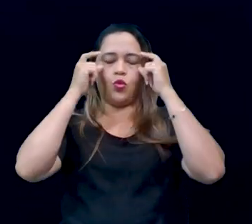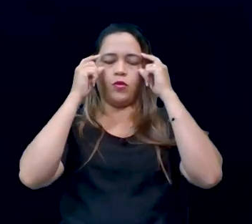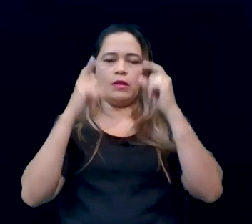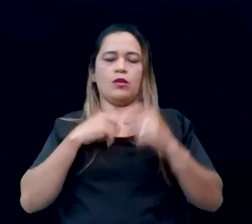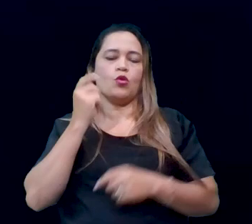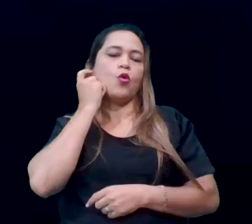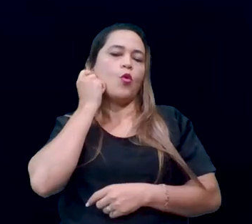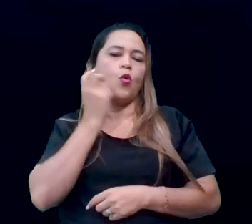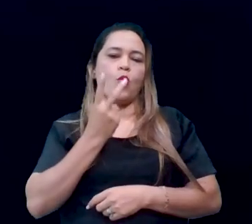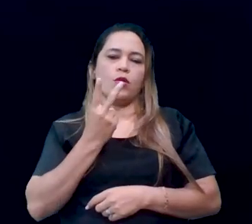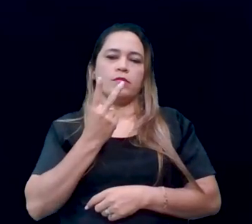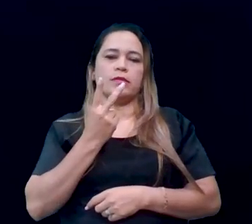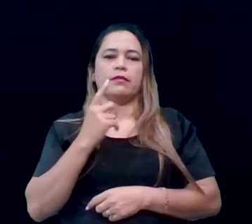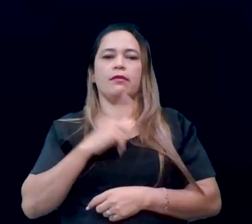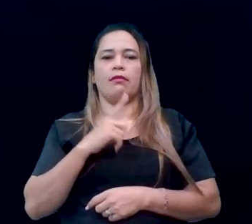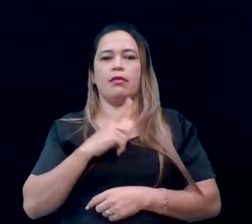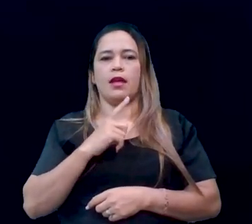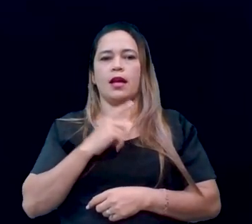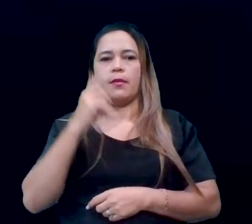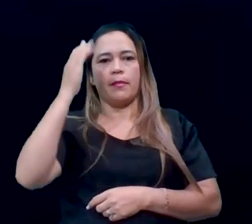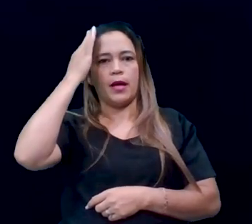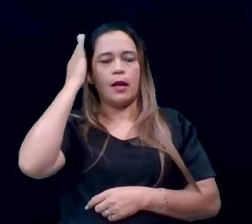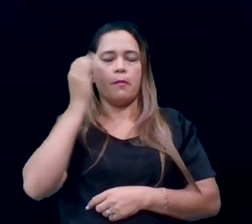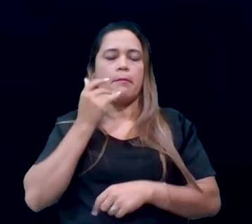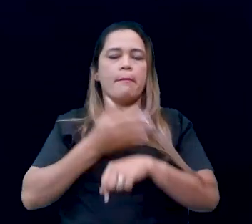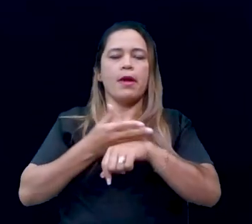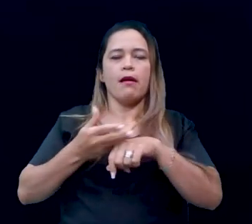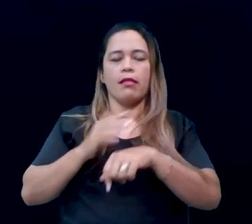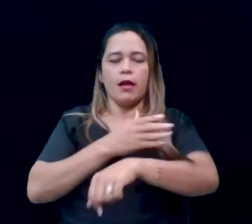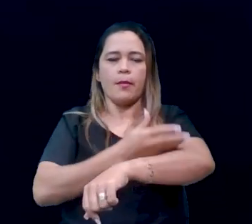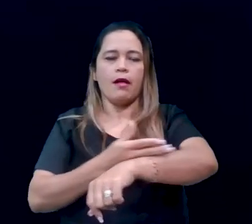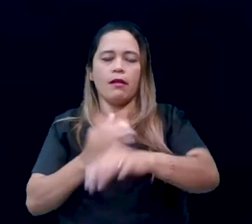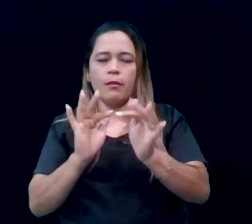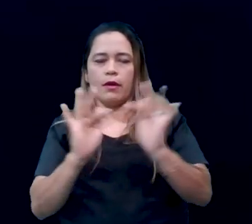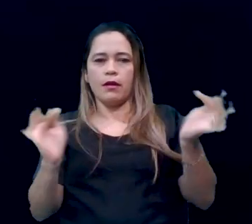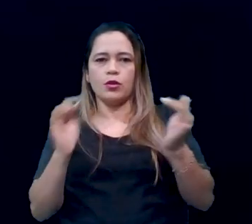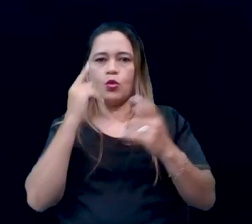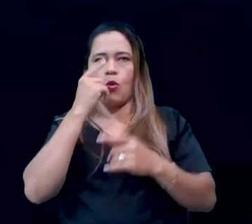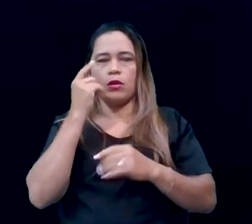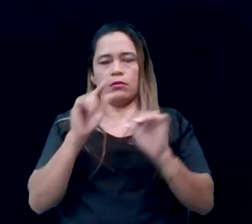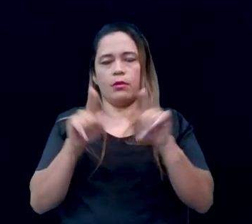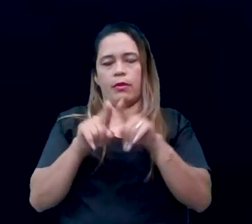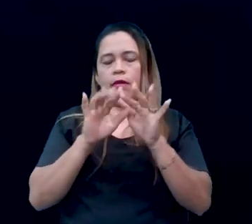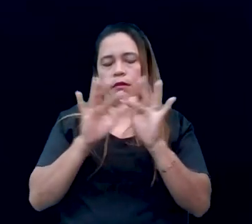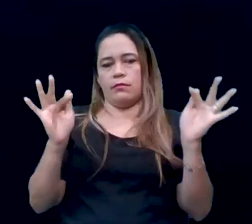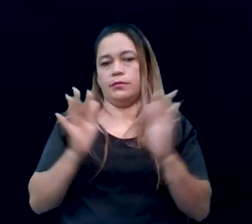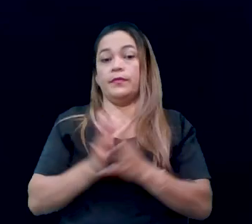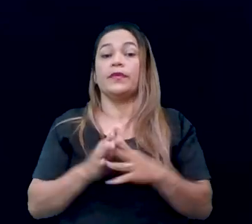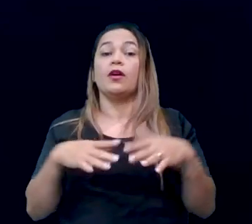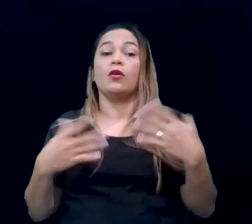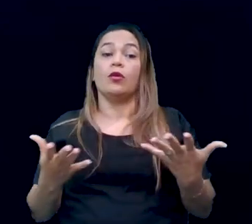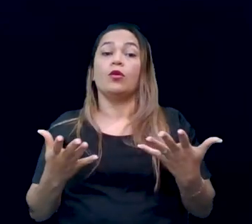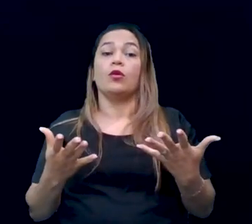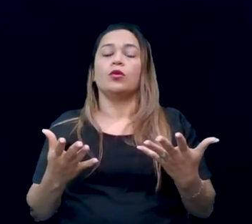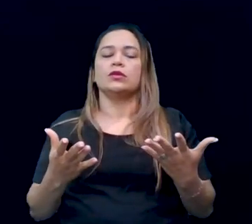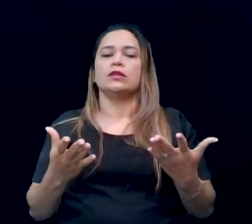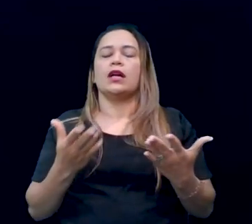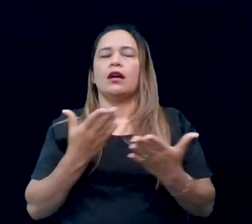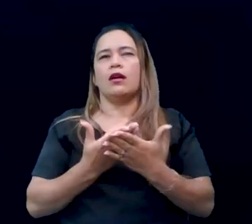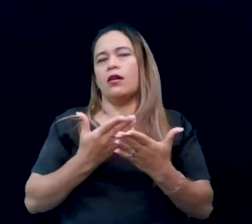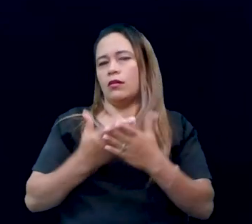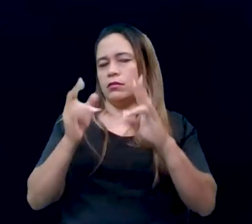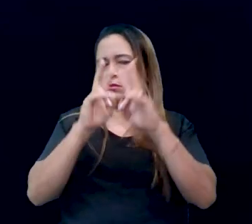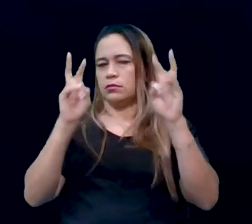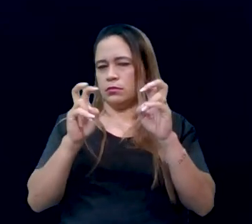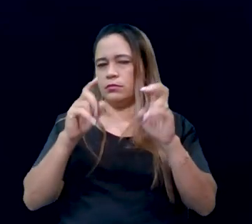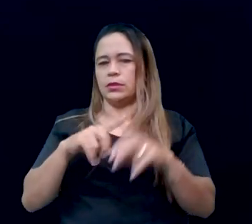brincos, meu cabelo e minha barba são grisalhos, tenho a pele clara e os olhos também são claros. Pessoal, o tema da nossa aulinha de hoje é um